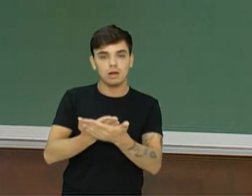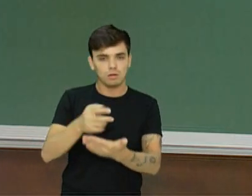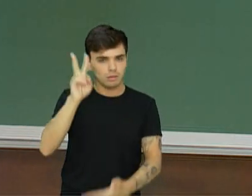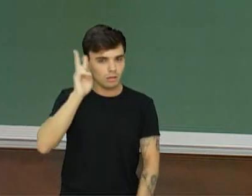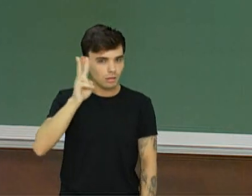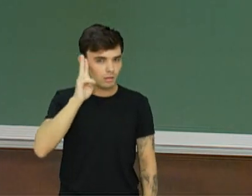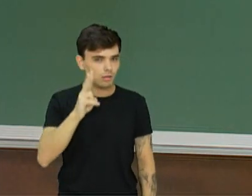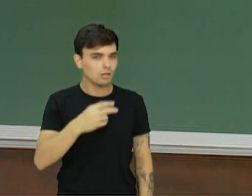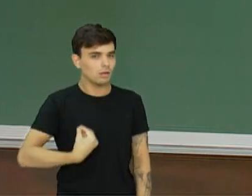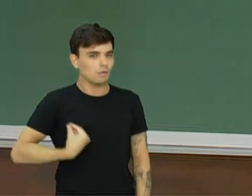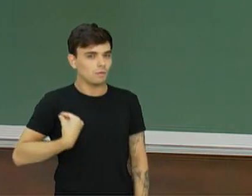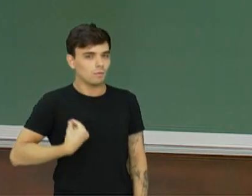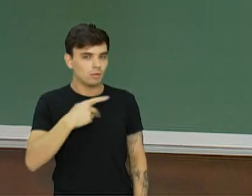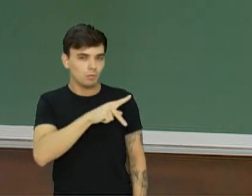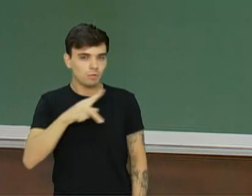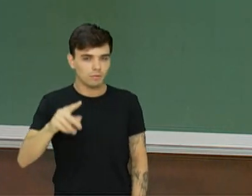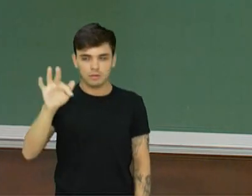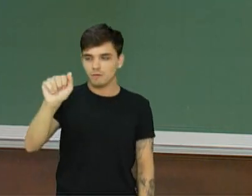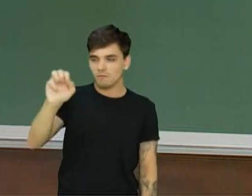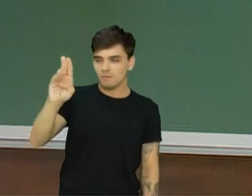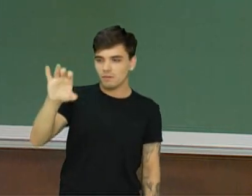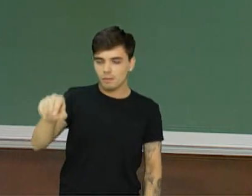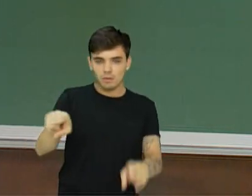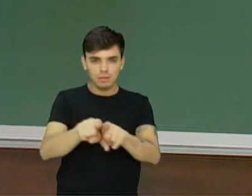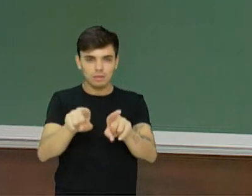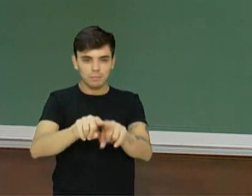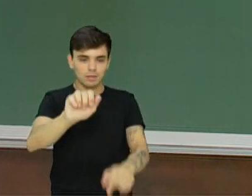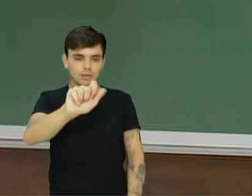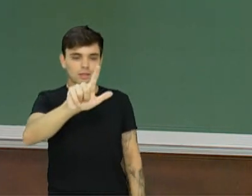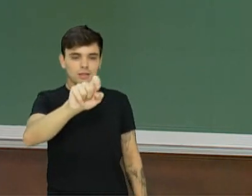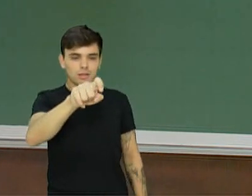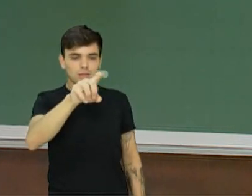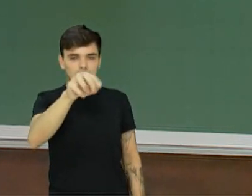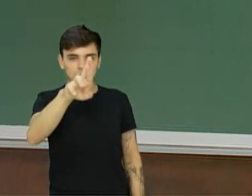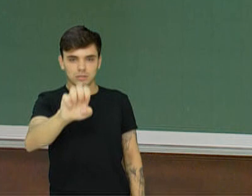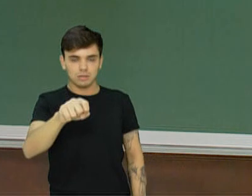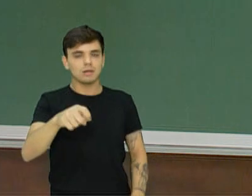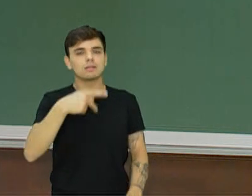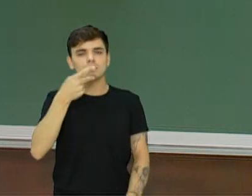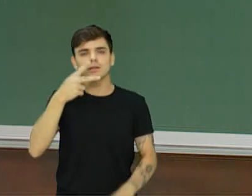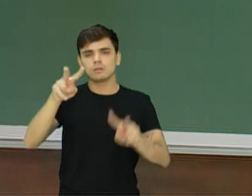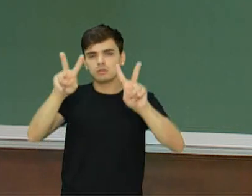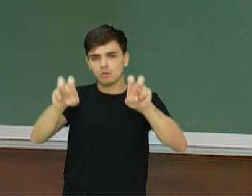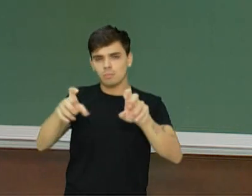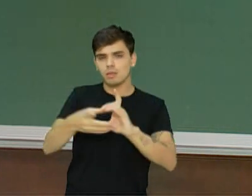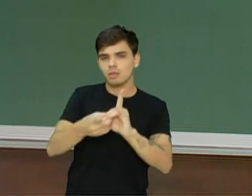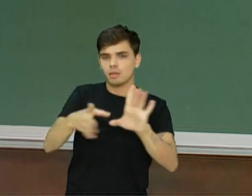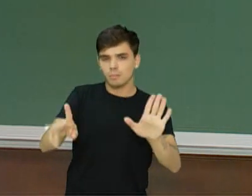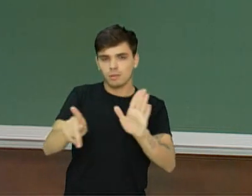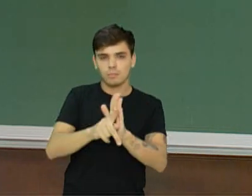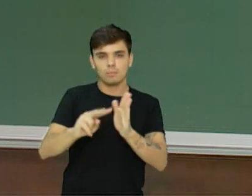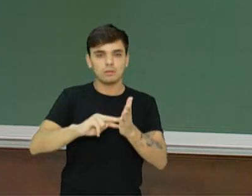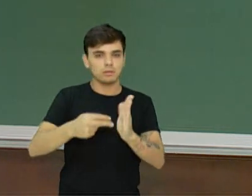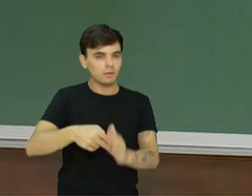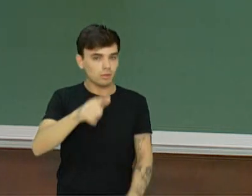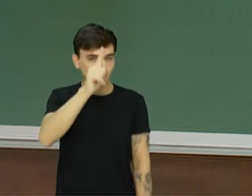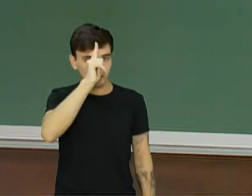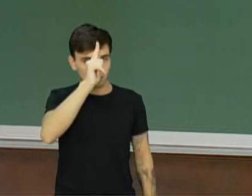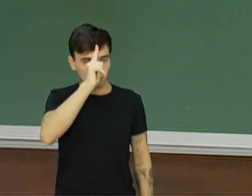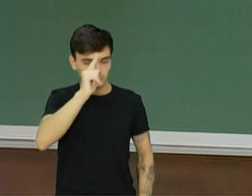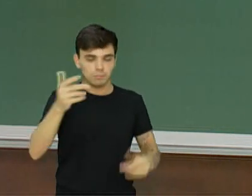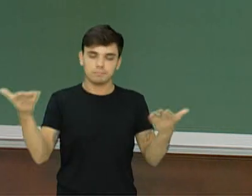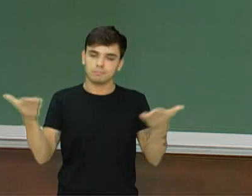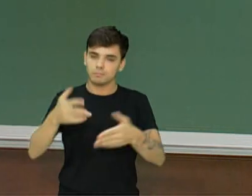Lembram da aula ao vivo que o professor Fábio, o professor Alexandre falaram sobre a democracia no sentido grego? Pois é, a gente